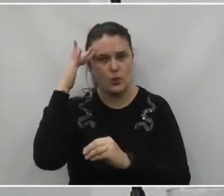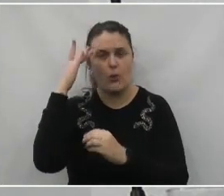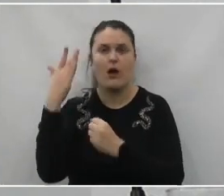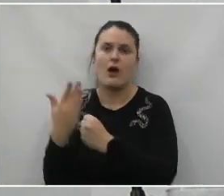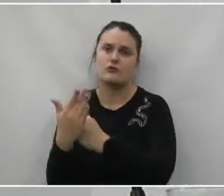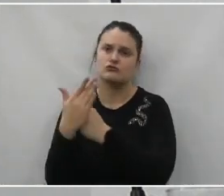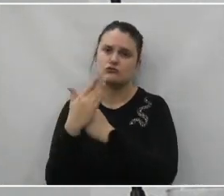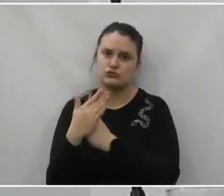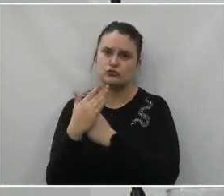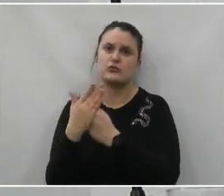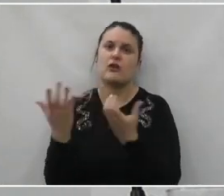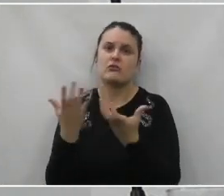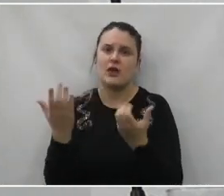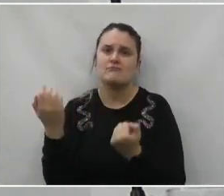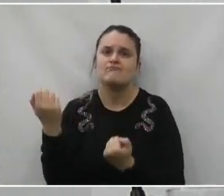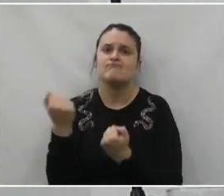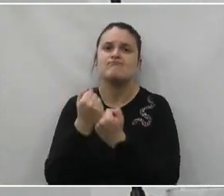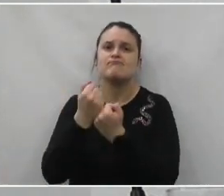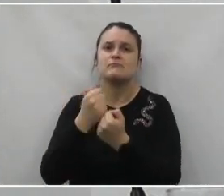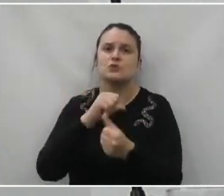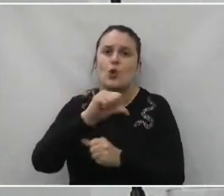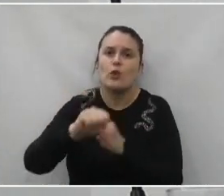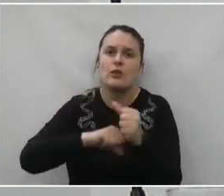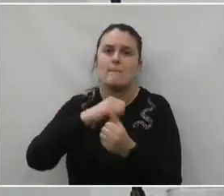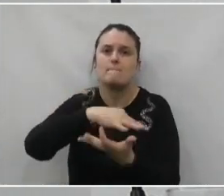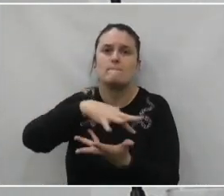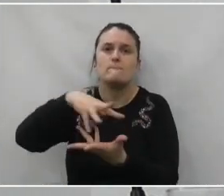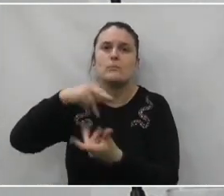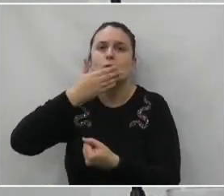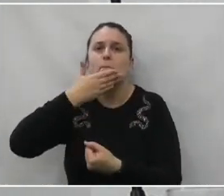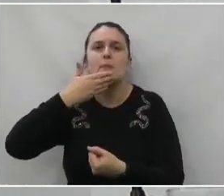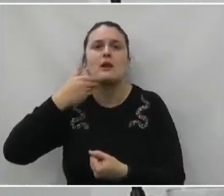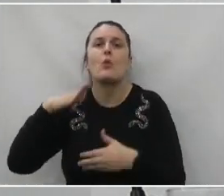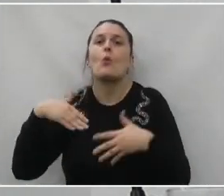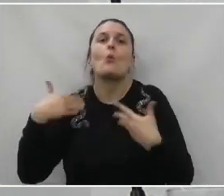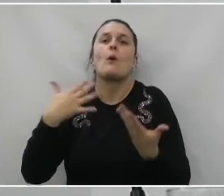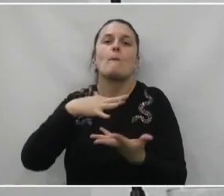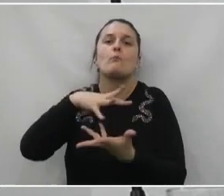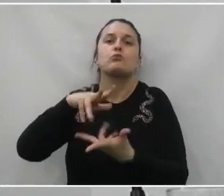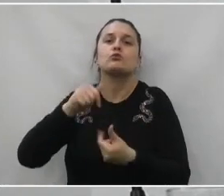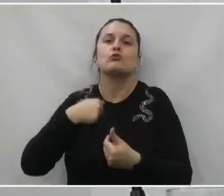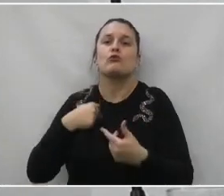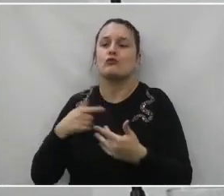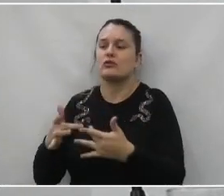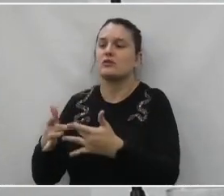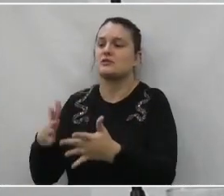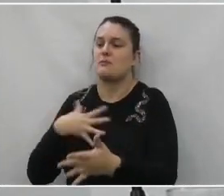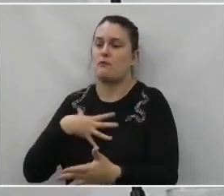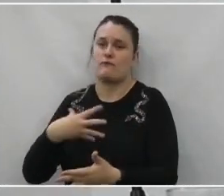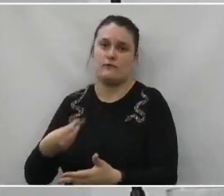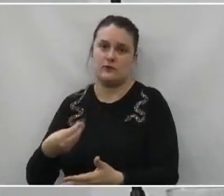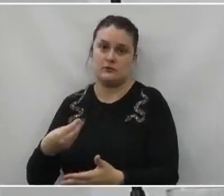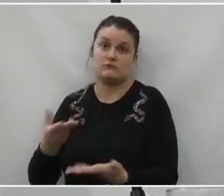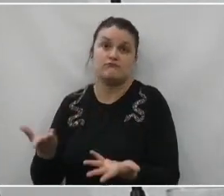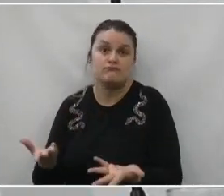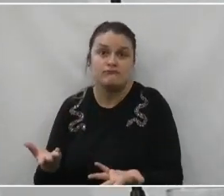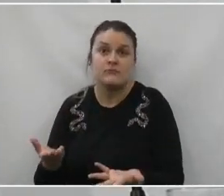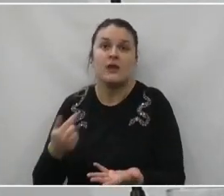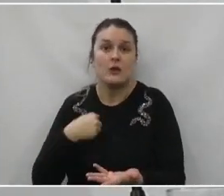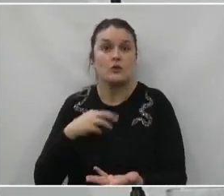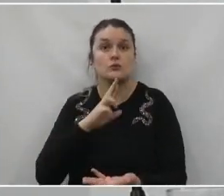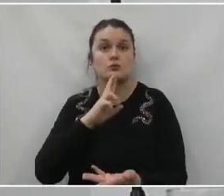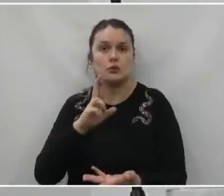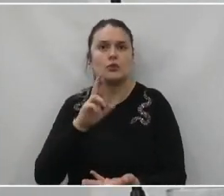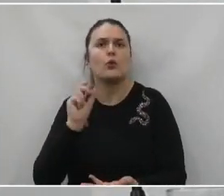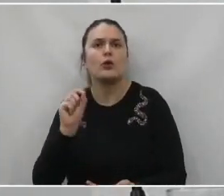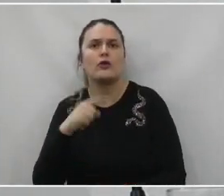para tornar o mundo melhor. Quando pergunto, que mundo deixarei para nossos filhos? Eu respondo que o